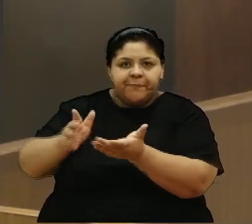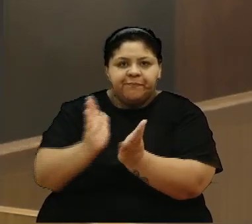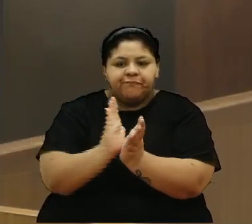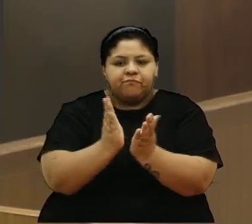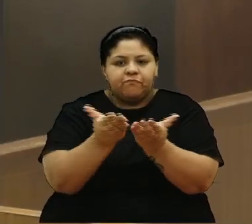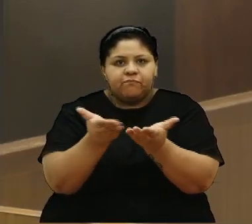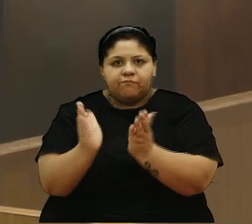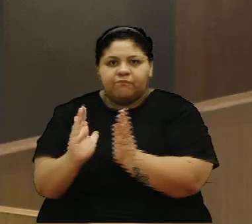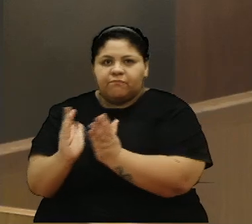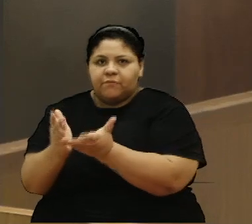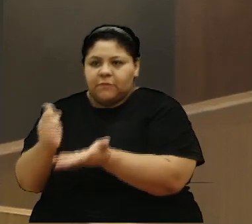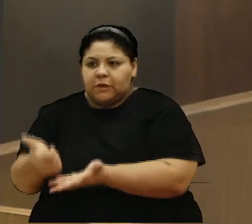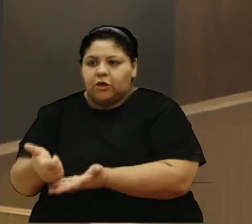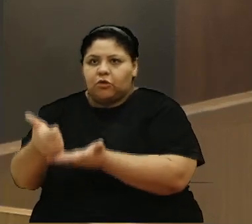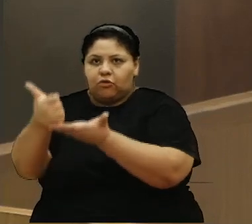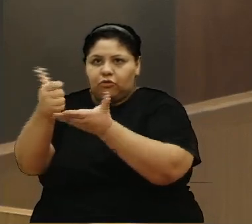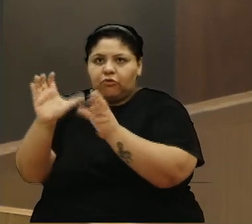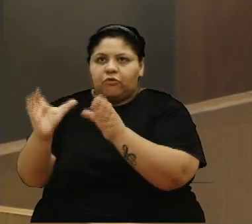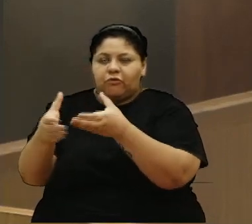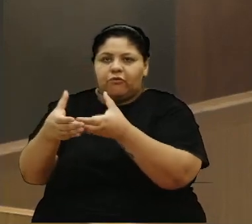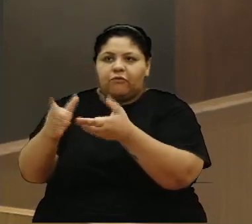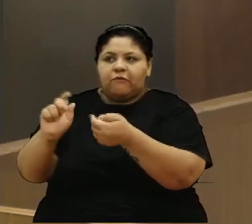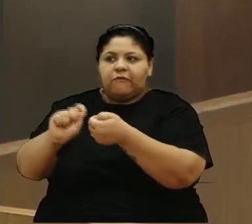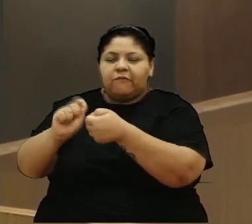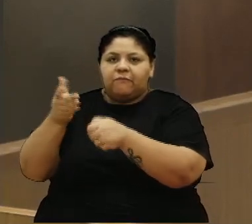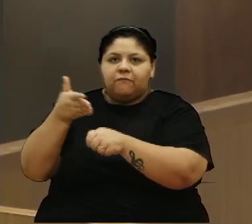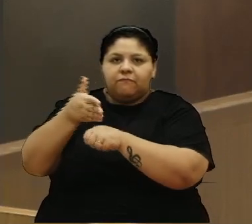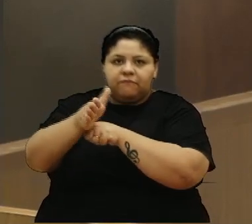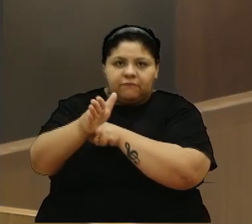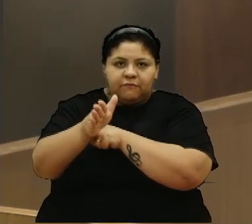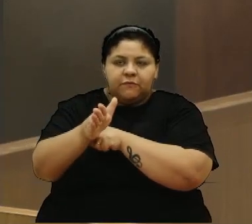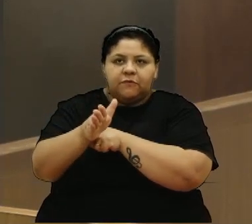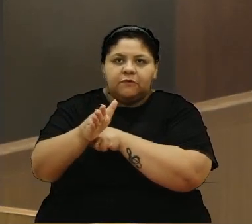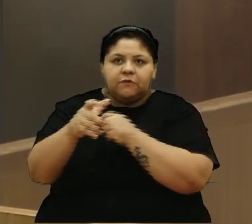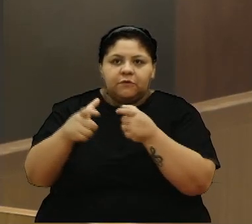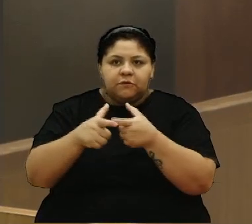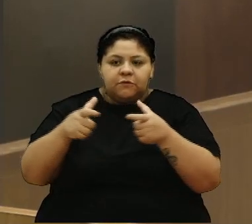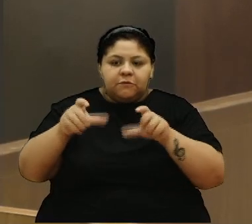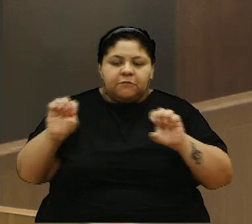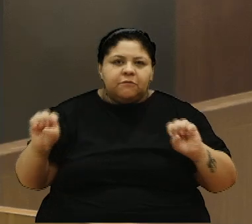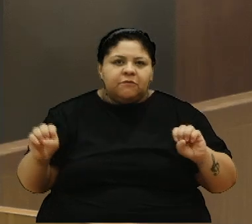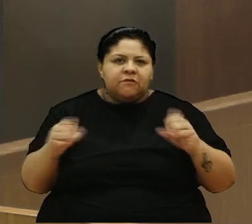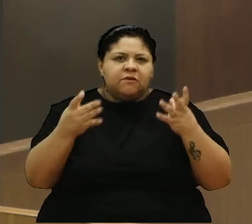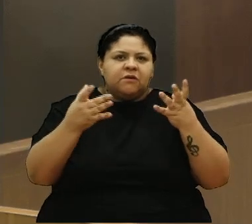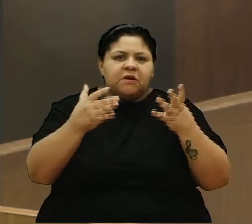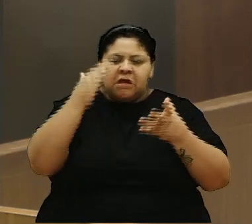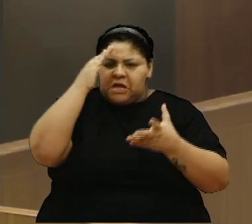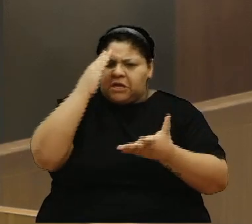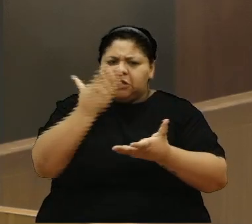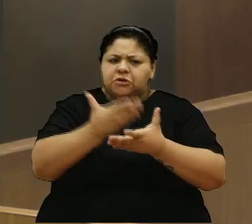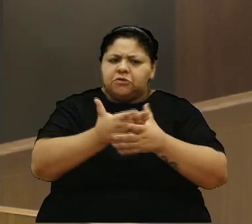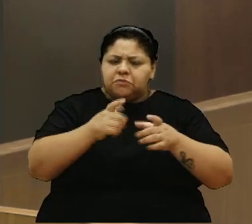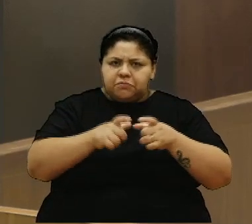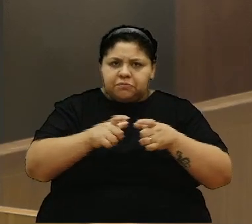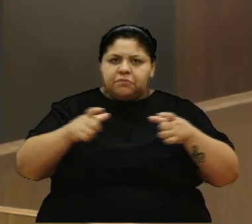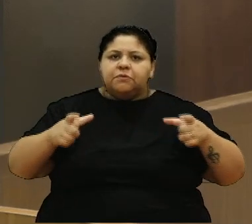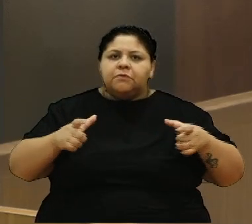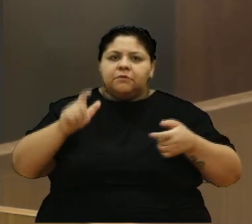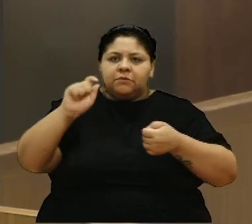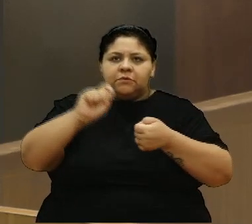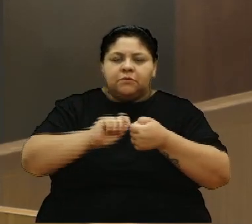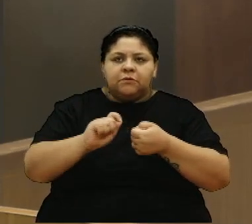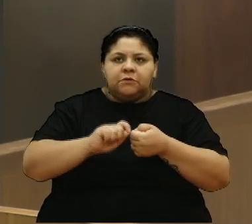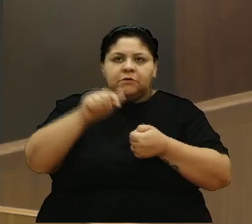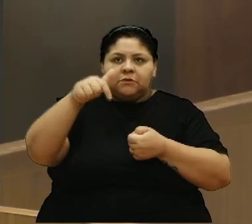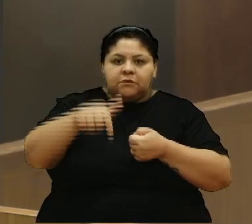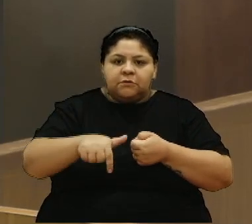e frente parlamentar que estarão aí fazendo parte desse grande evento, diria um dos maiores, que serão realizados aqui